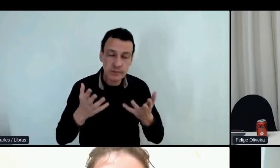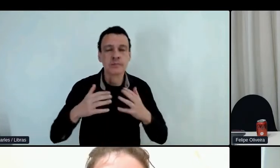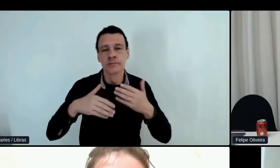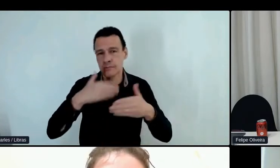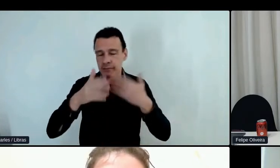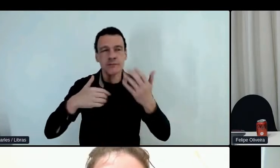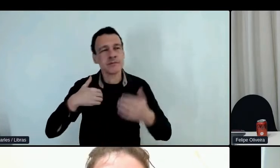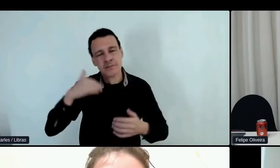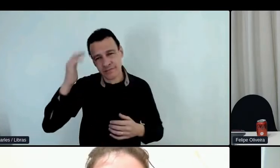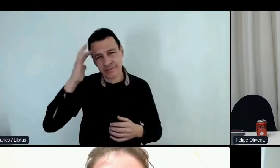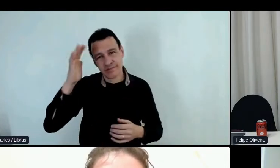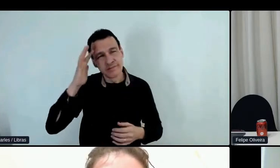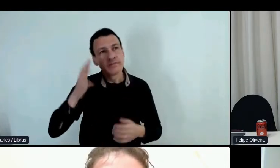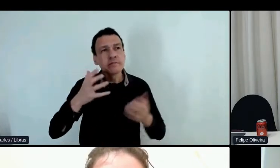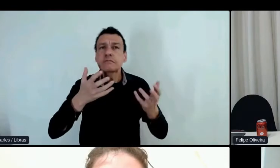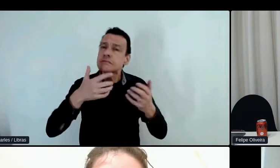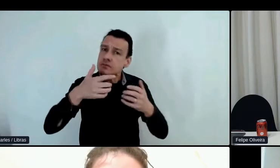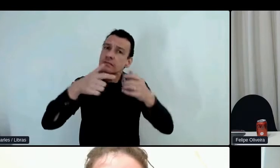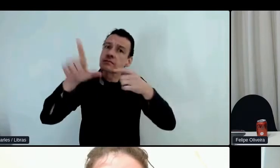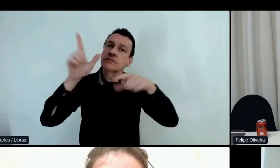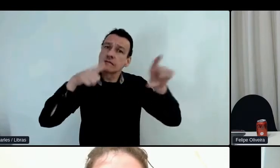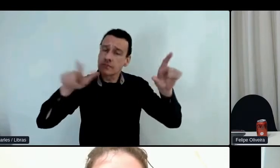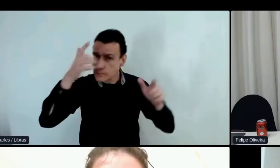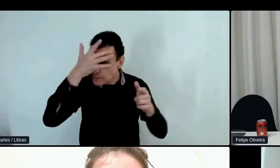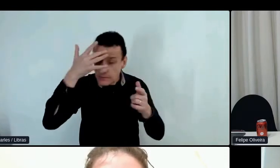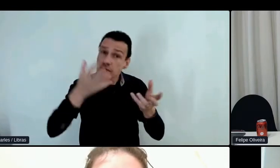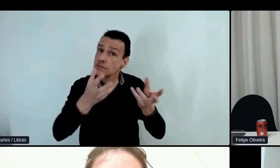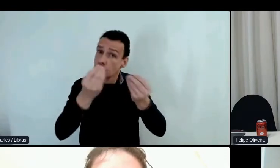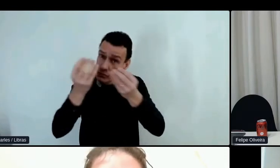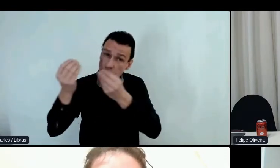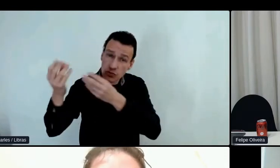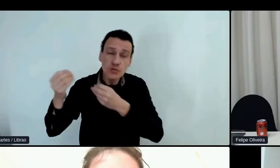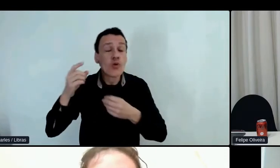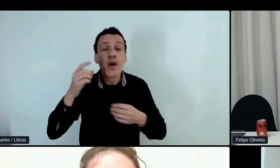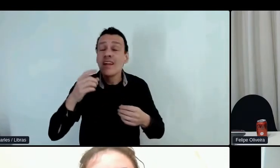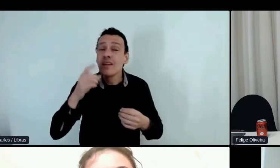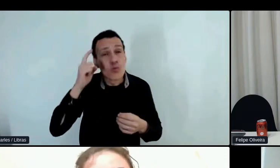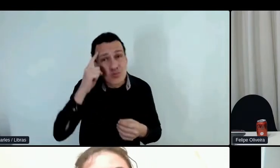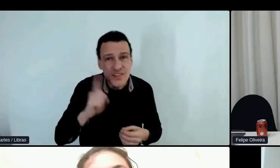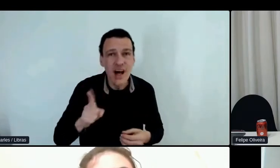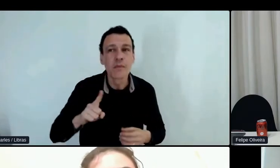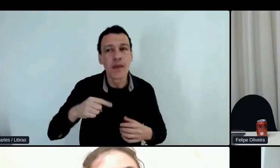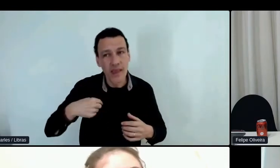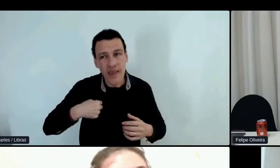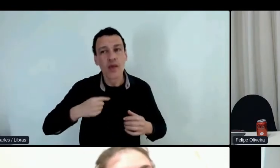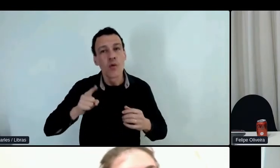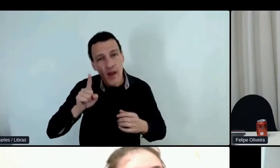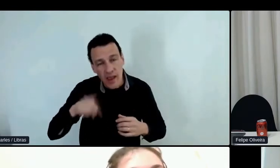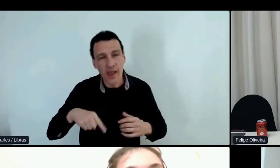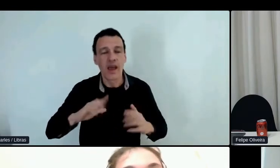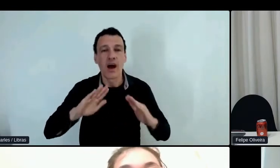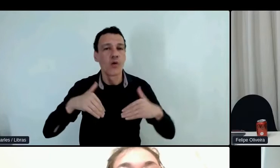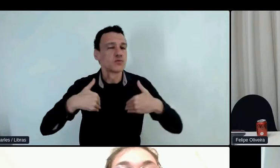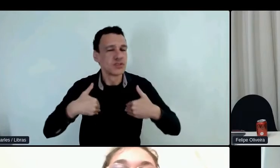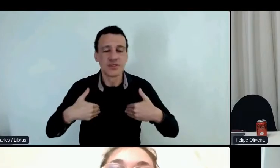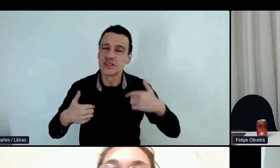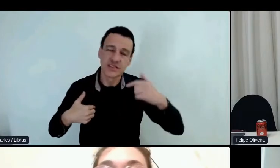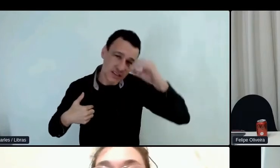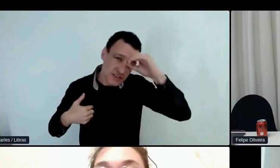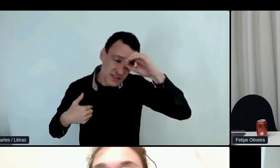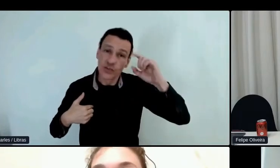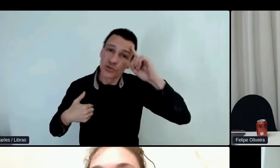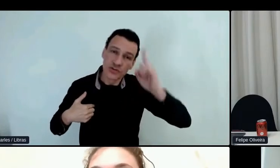alguma condição. Então, isso foi muito, assim, que me machucou bastante. Depois, pensando nisso, eu fico,